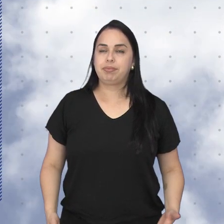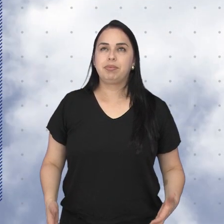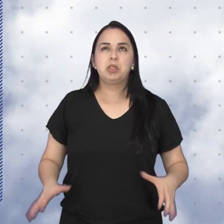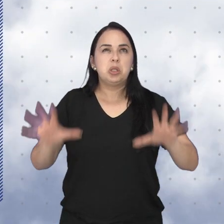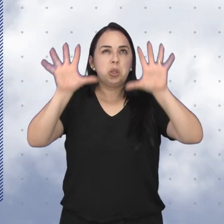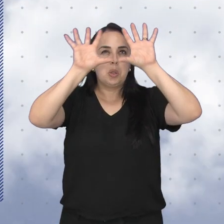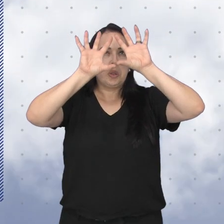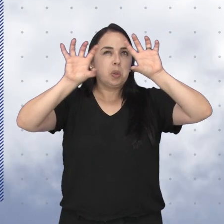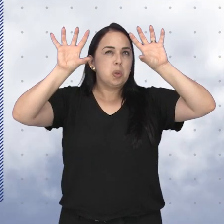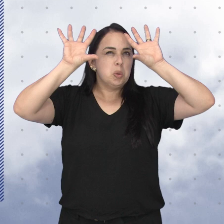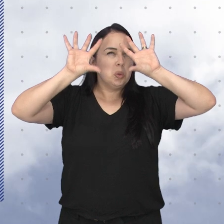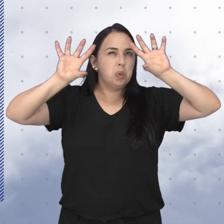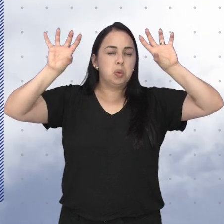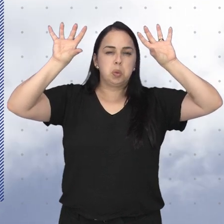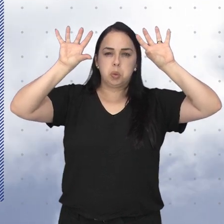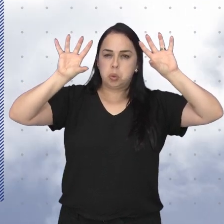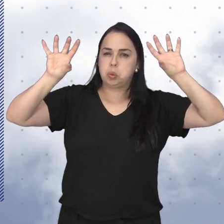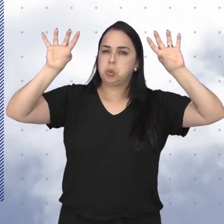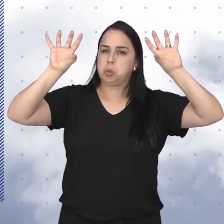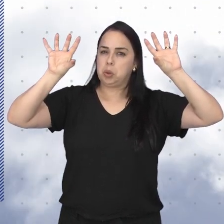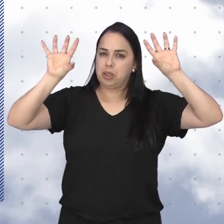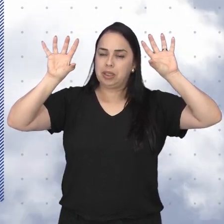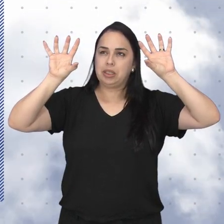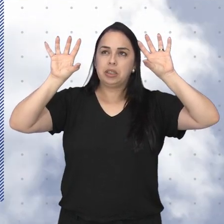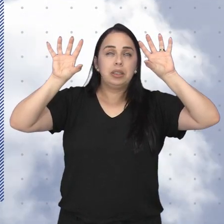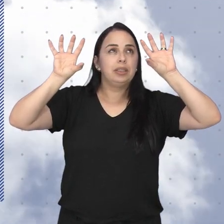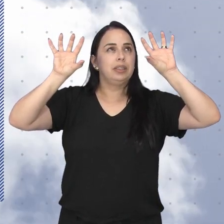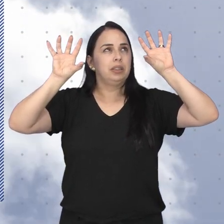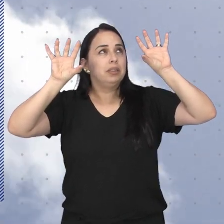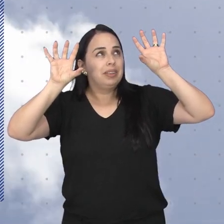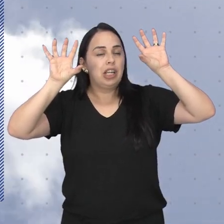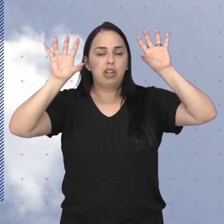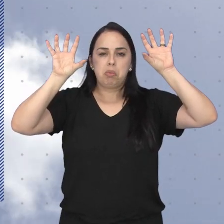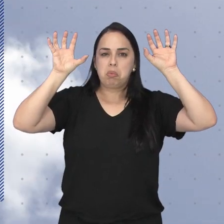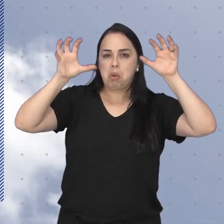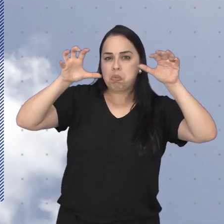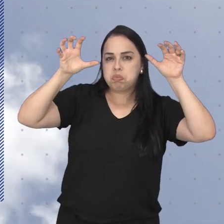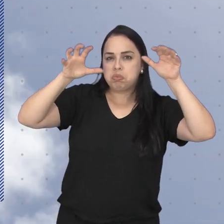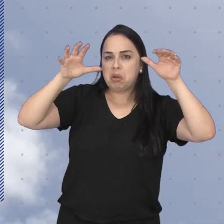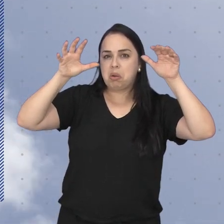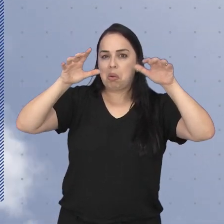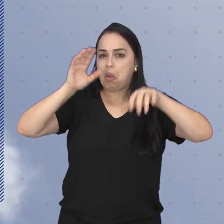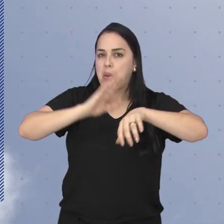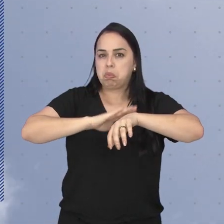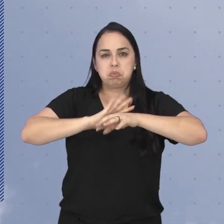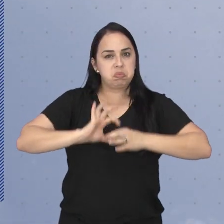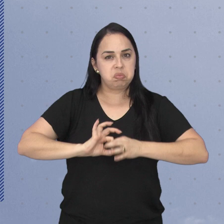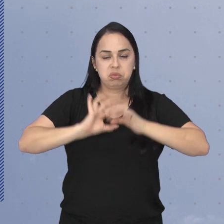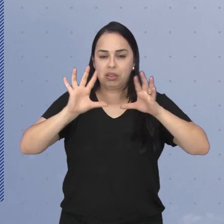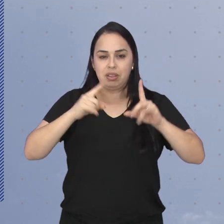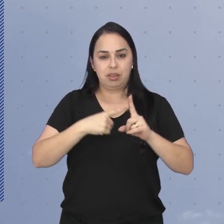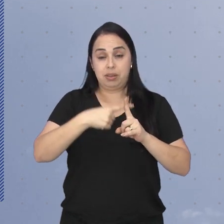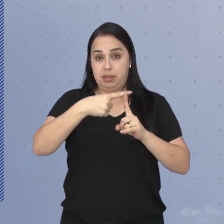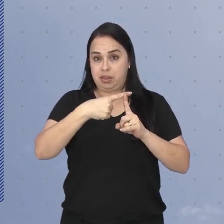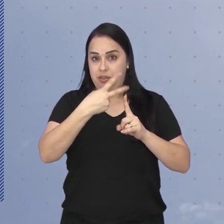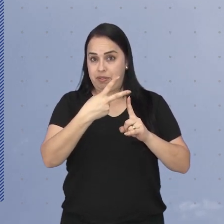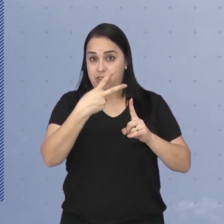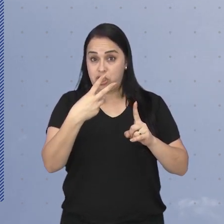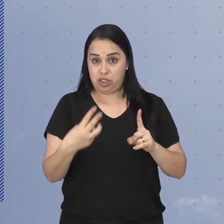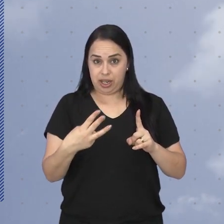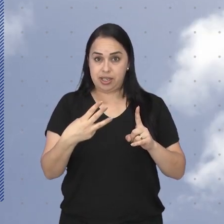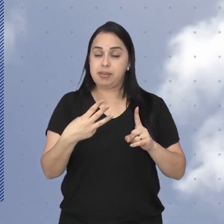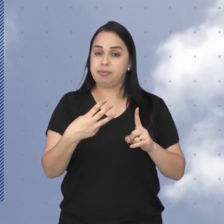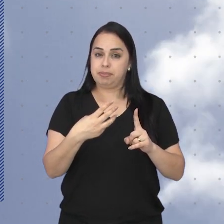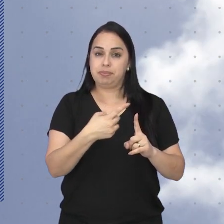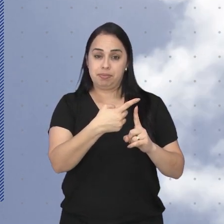tempo nublado nesta tarde de quarta-feira a expectativa é de pancadas de chuva a qualquer momento a máxima para